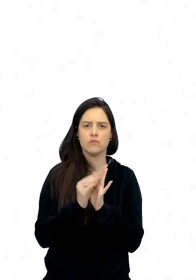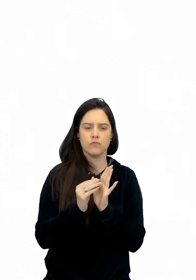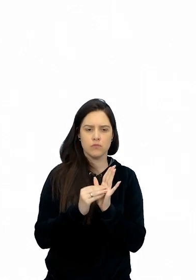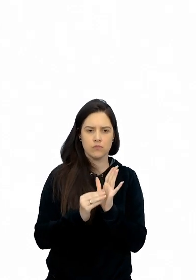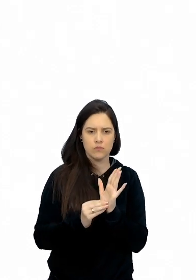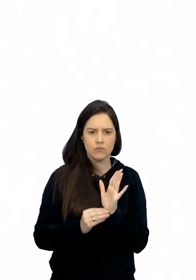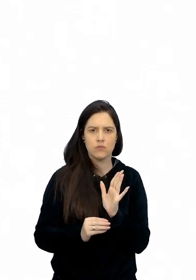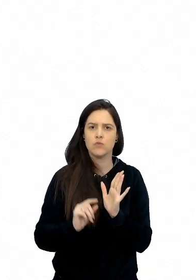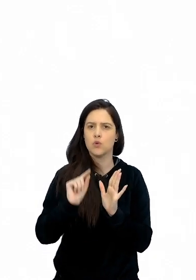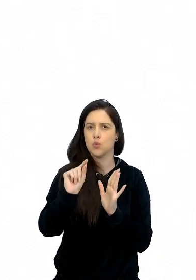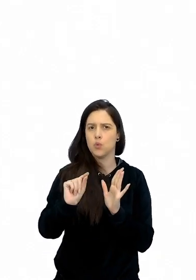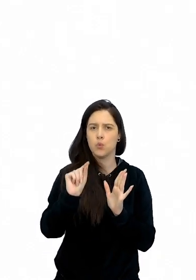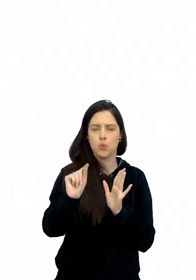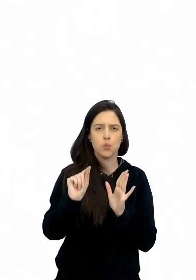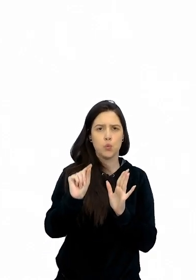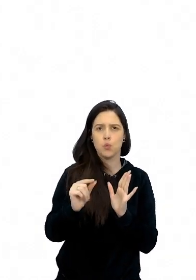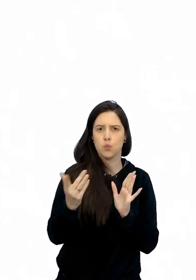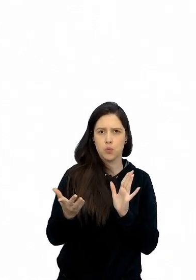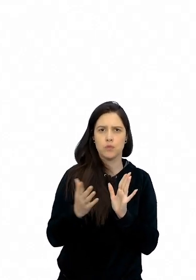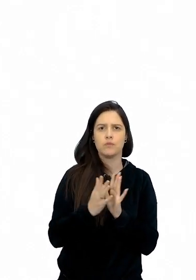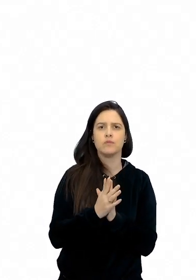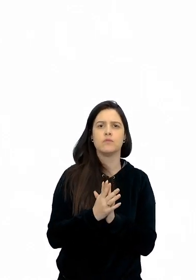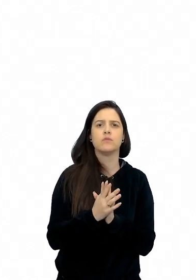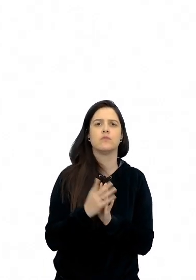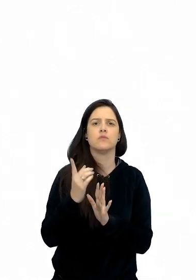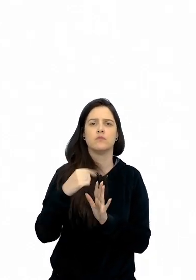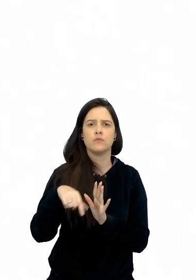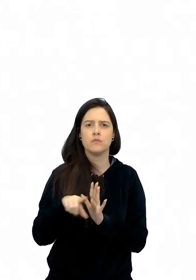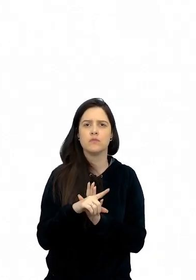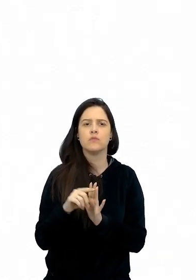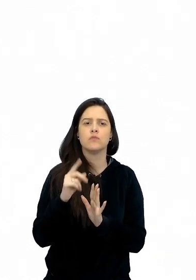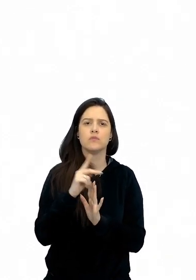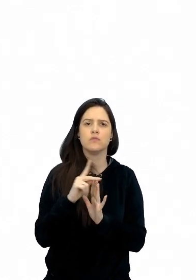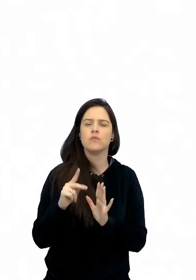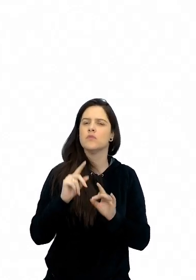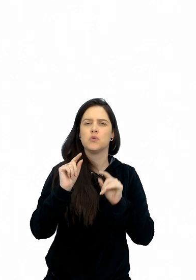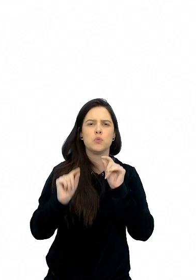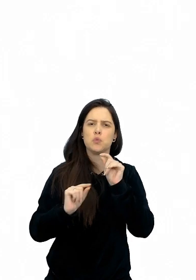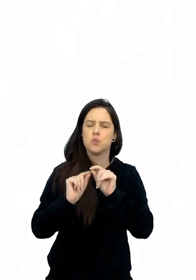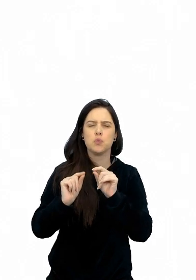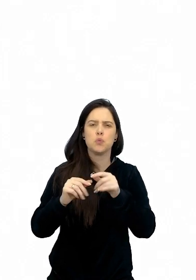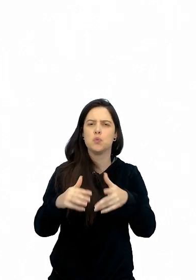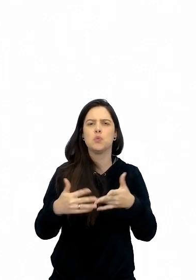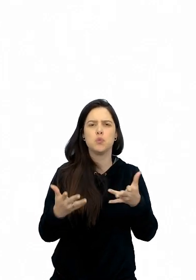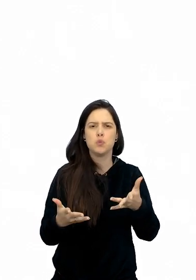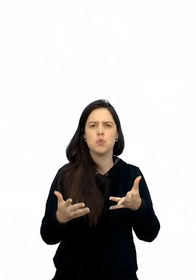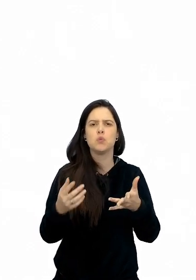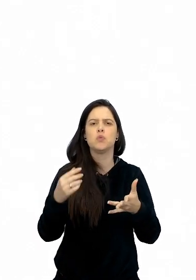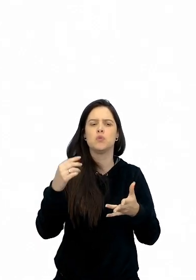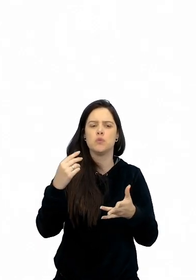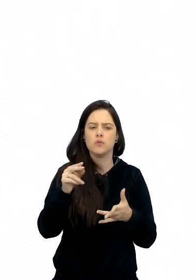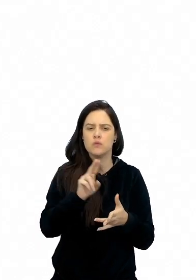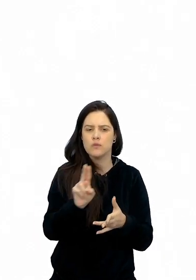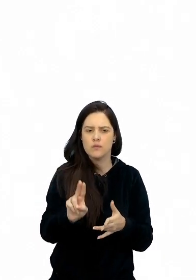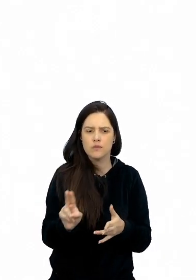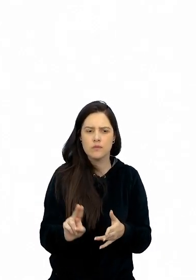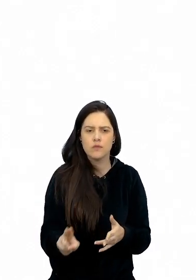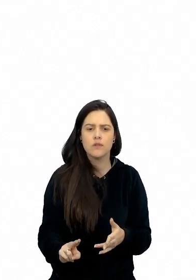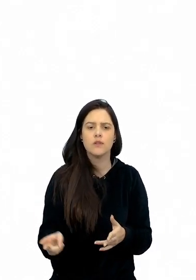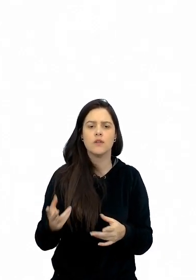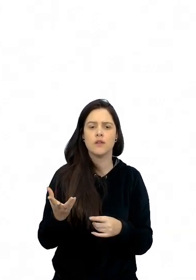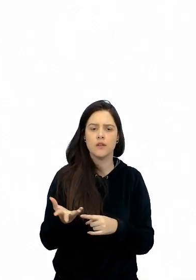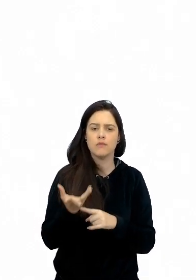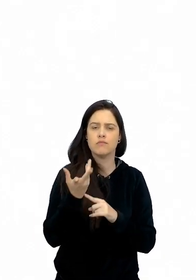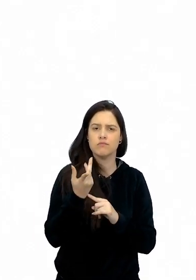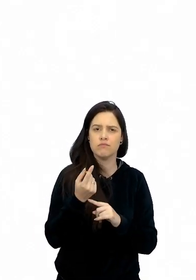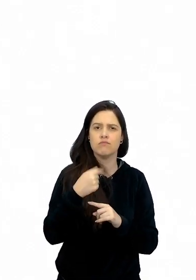professora, o que é um obtuso? Nossa, professora, mas o que é isso? né? E esses nomes da matemática, né, a